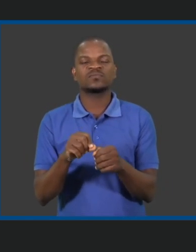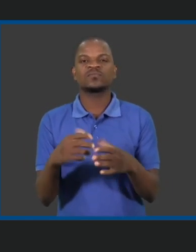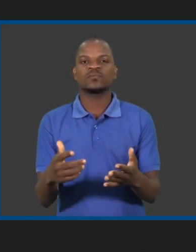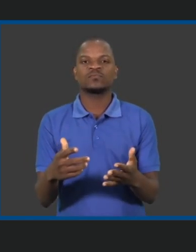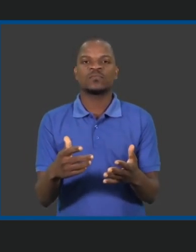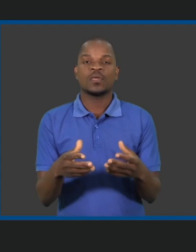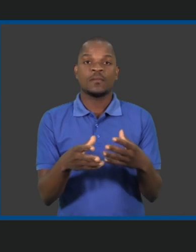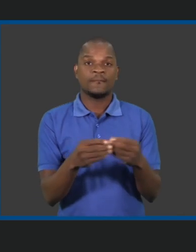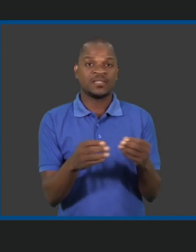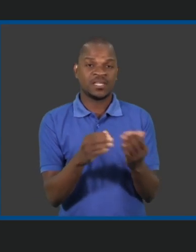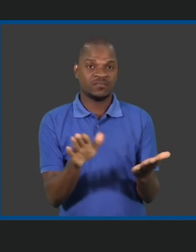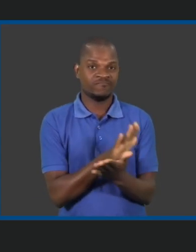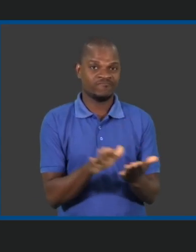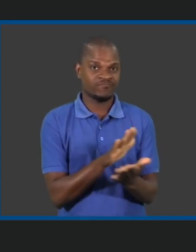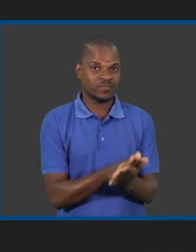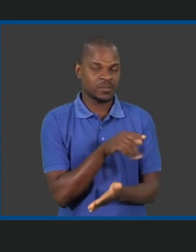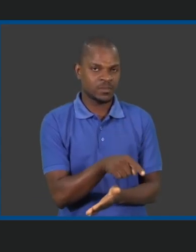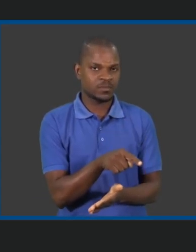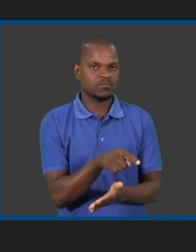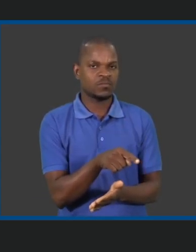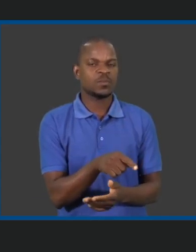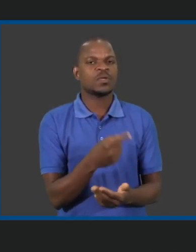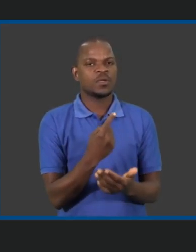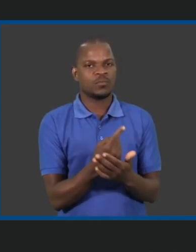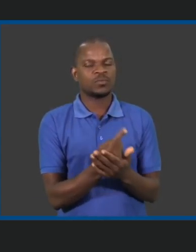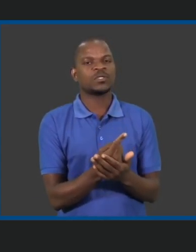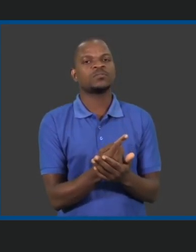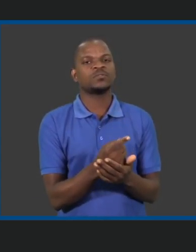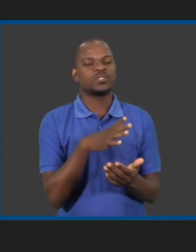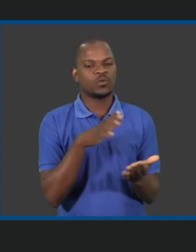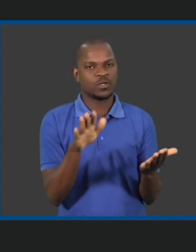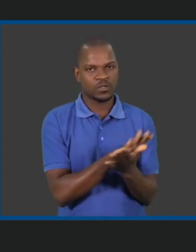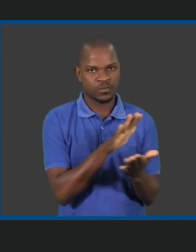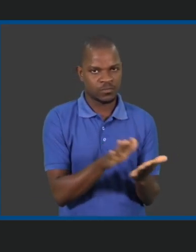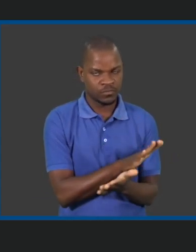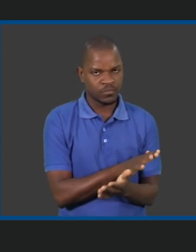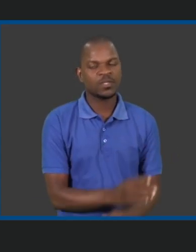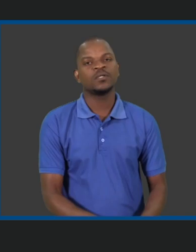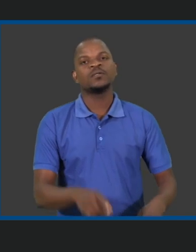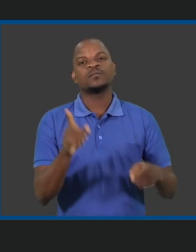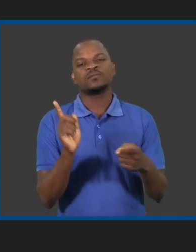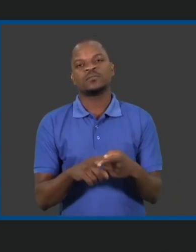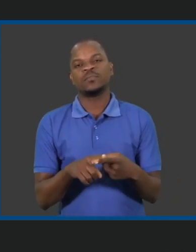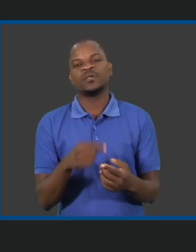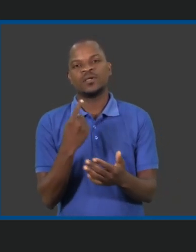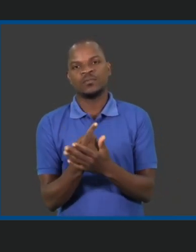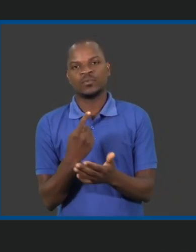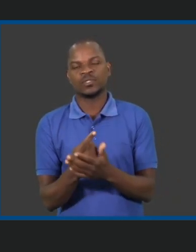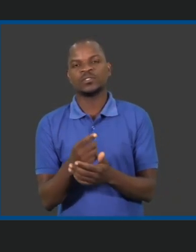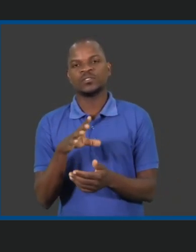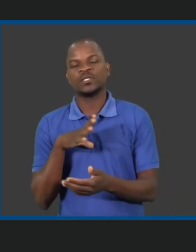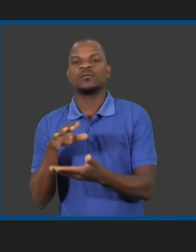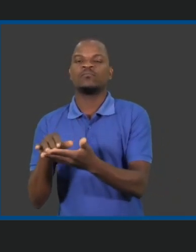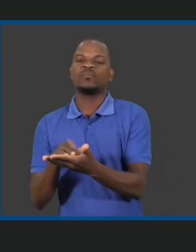formatos alternativos o que é que são formatos alternativos pode ser em braille pode ser em letras